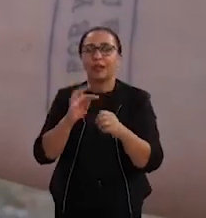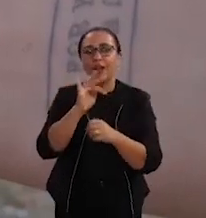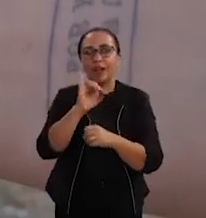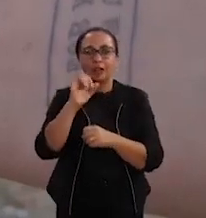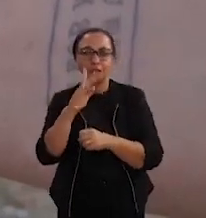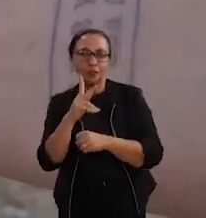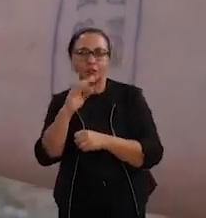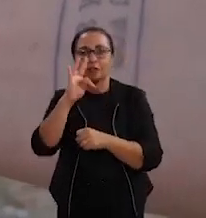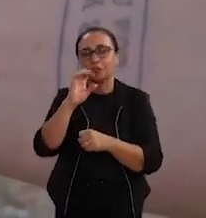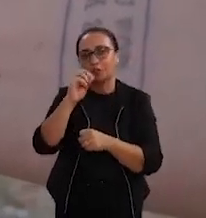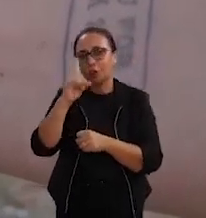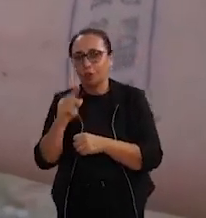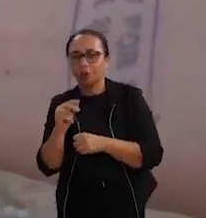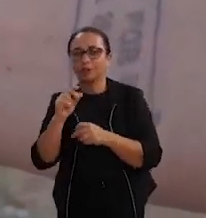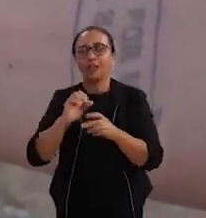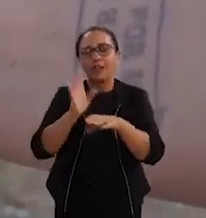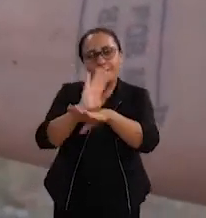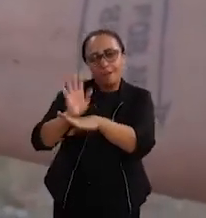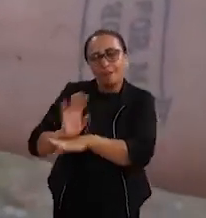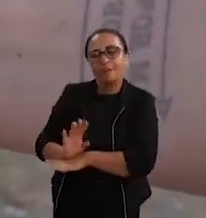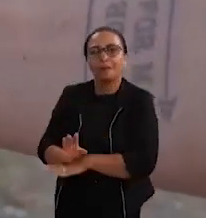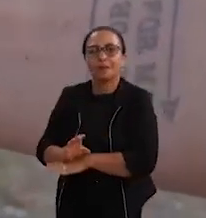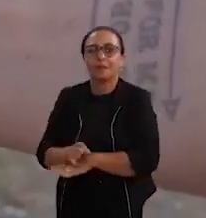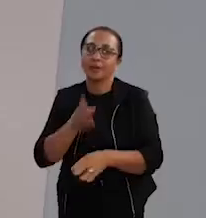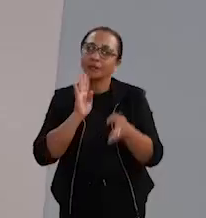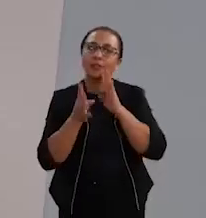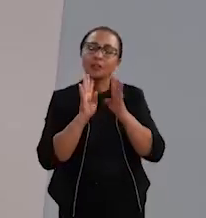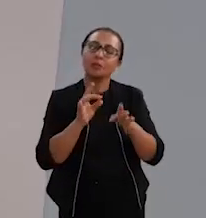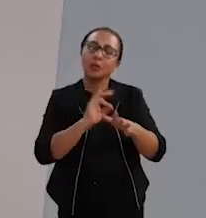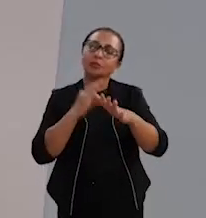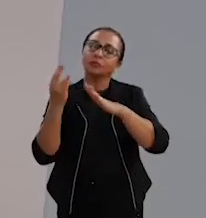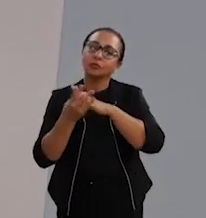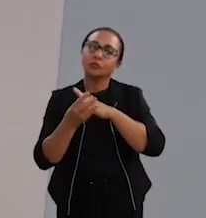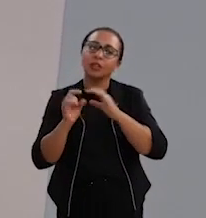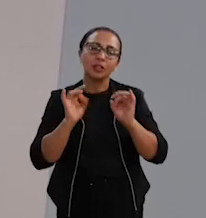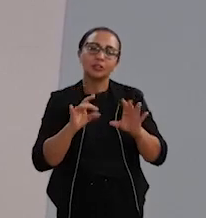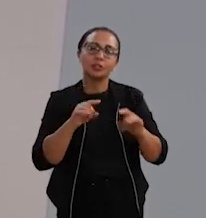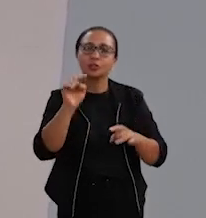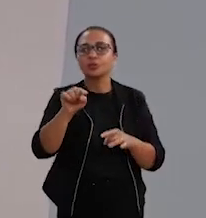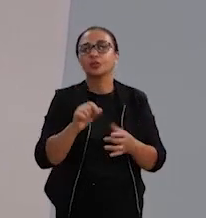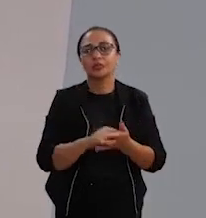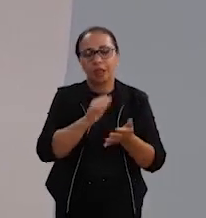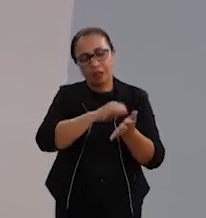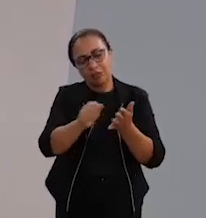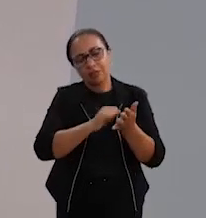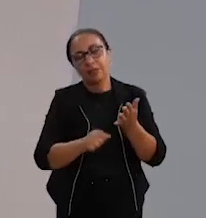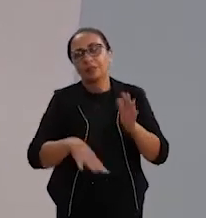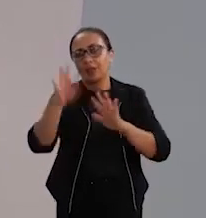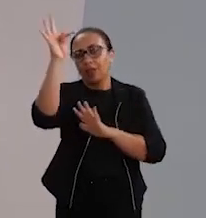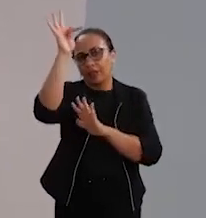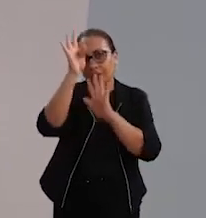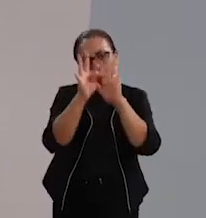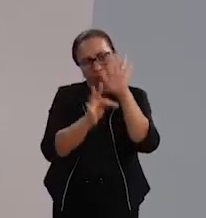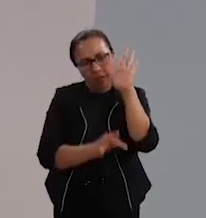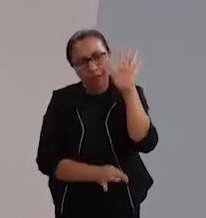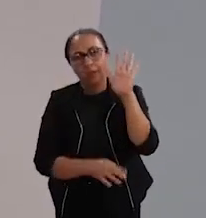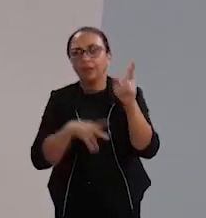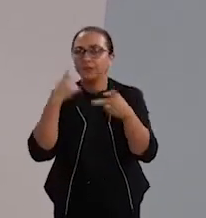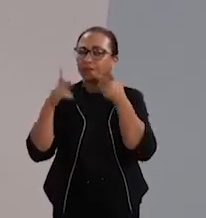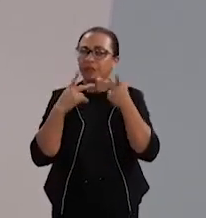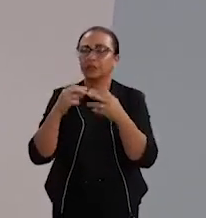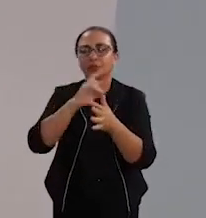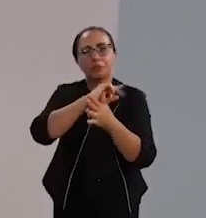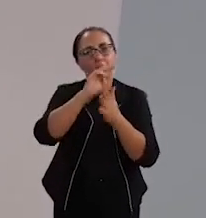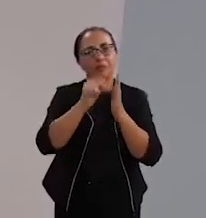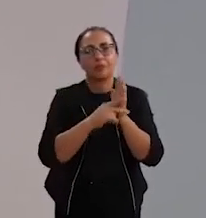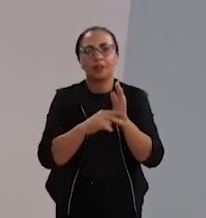O TikTok, que é uma febre hoje em dia, é mais focado em vídeo. E o Facebook é a rede social que dá essa possibilidade de você escrever os textões